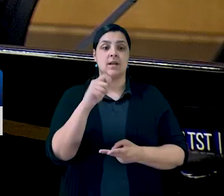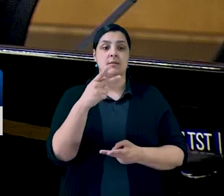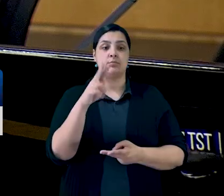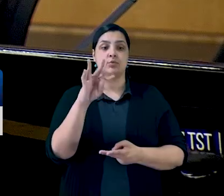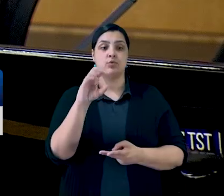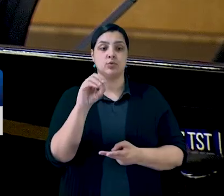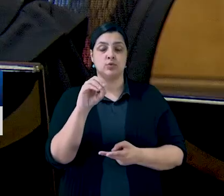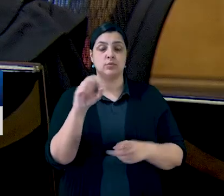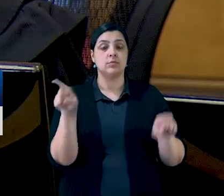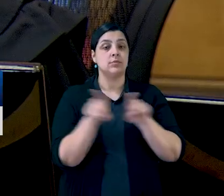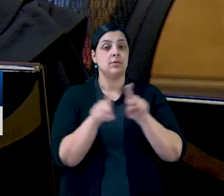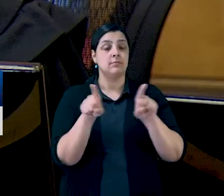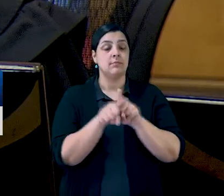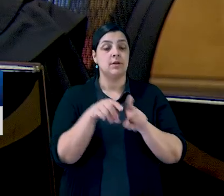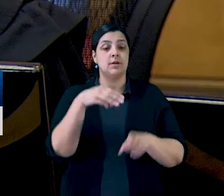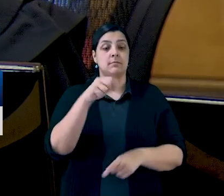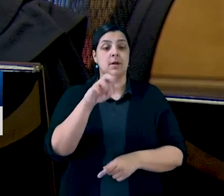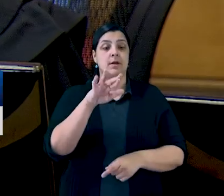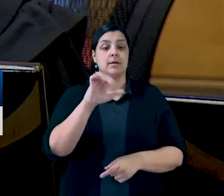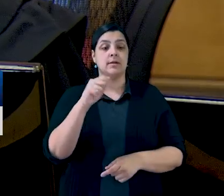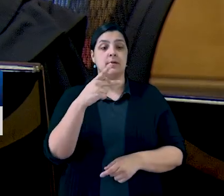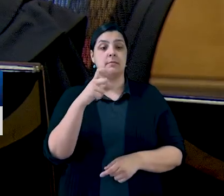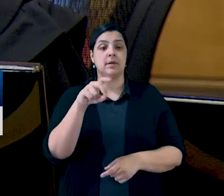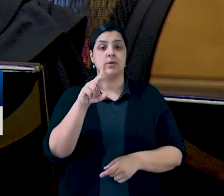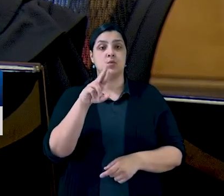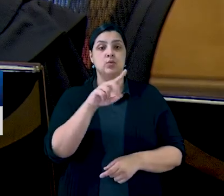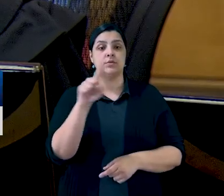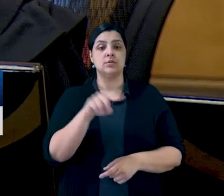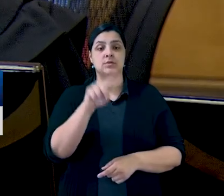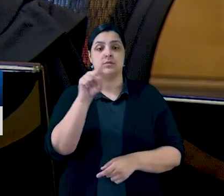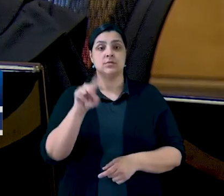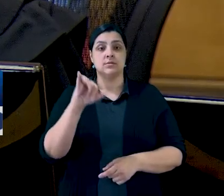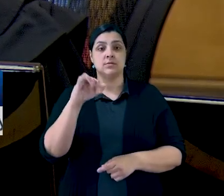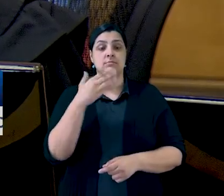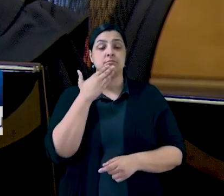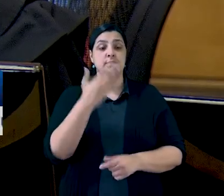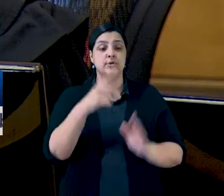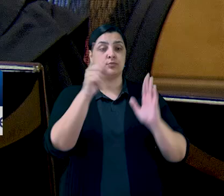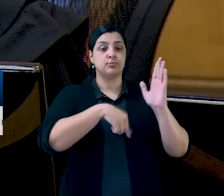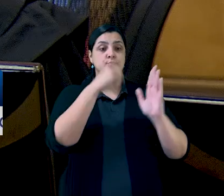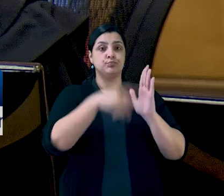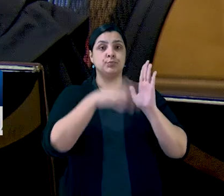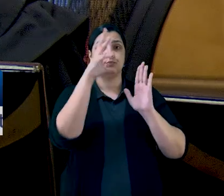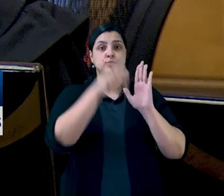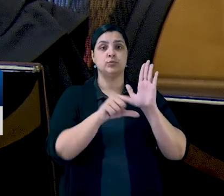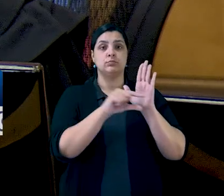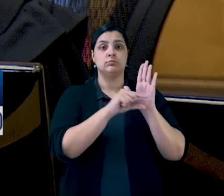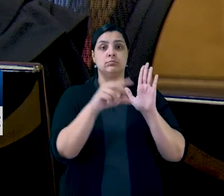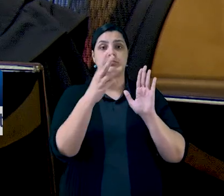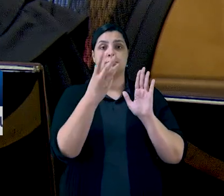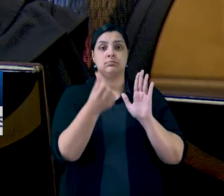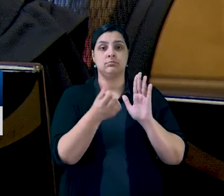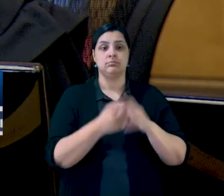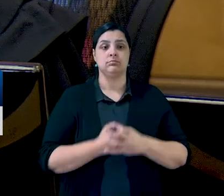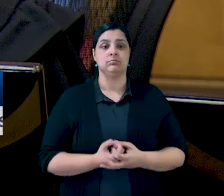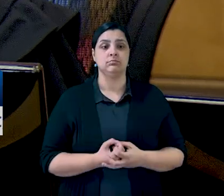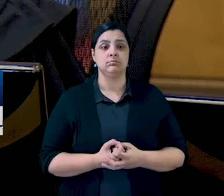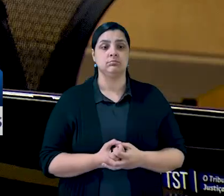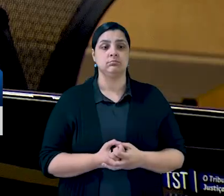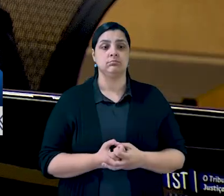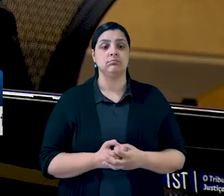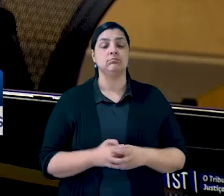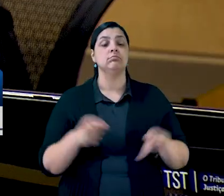e Caputo Bastos, bem como a ministra Maria Cristina Peduzzi, que votaram pela nulidade total da cláusula 36 da